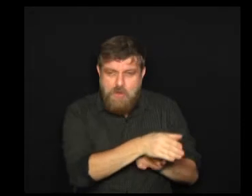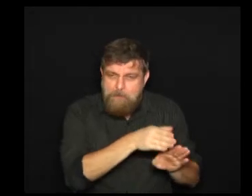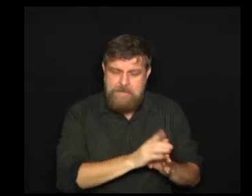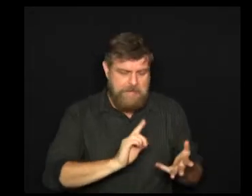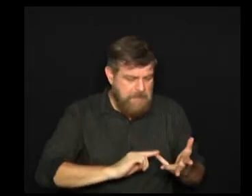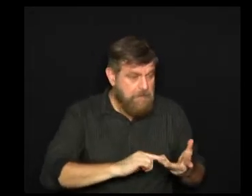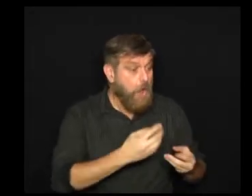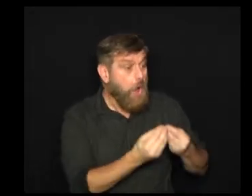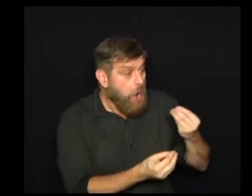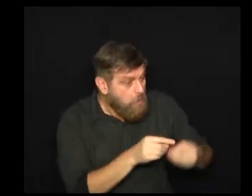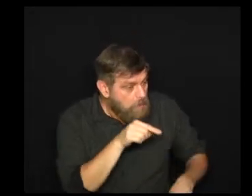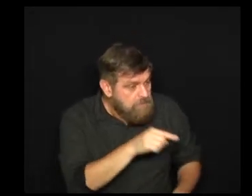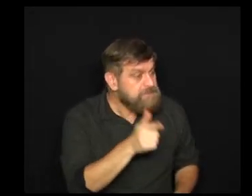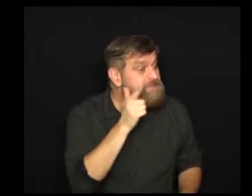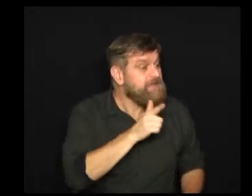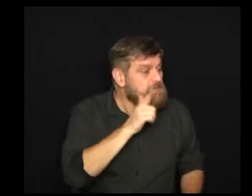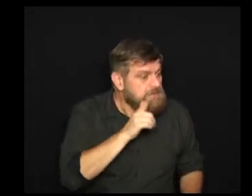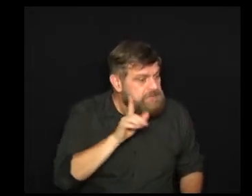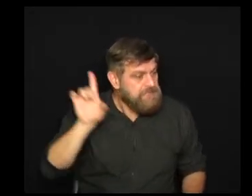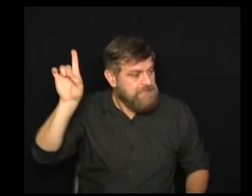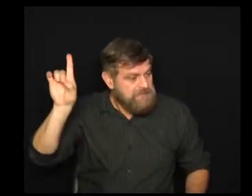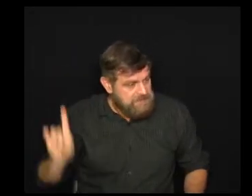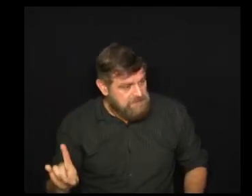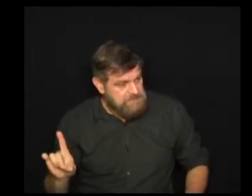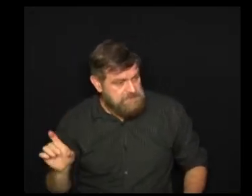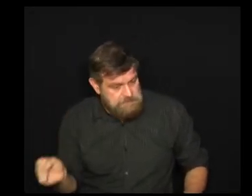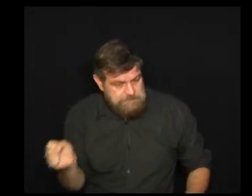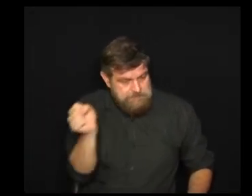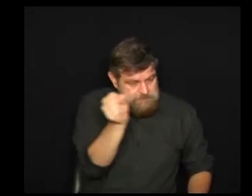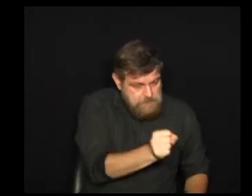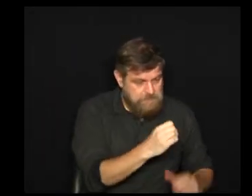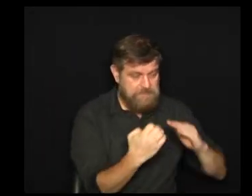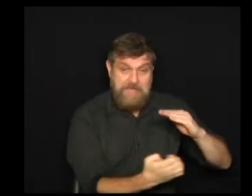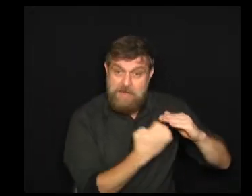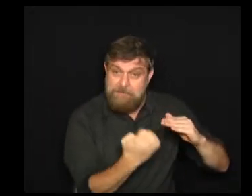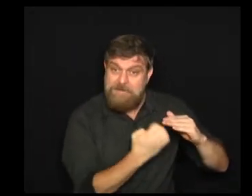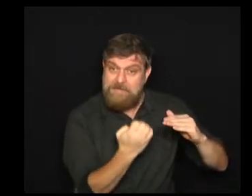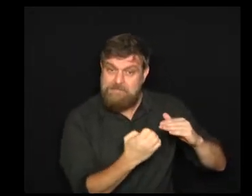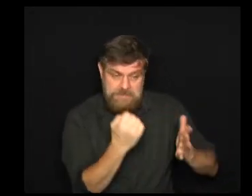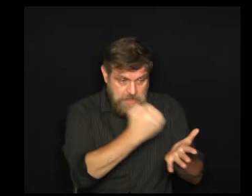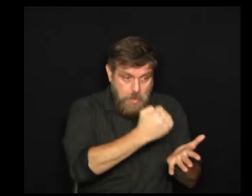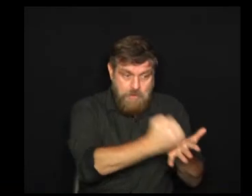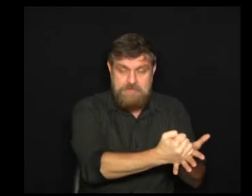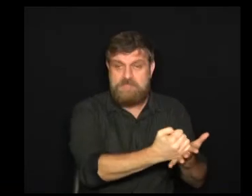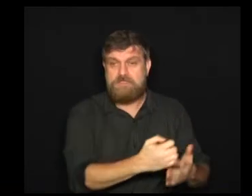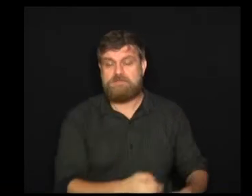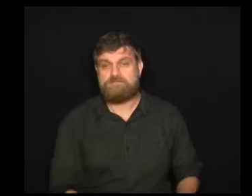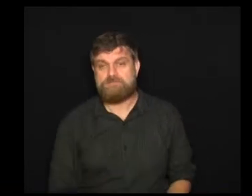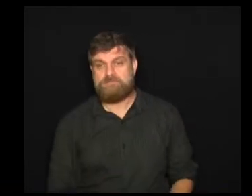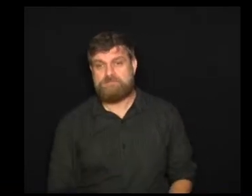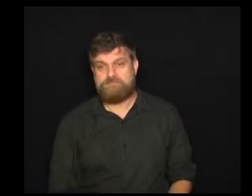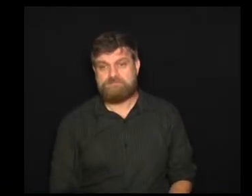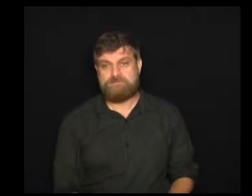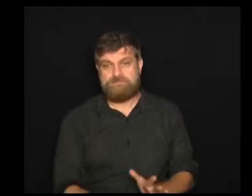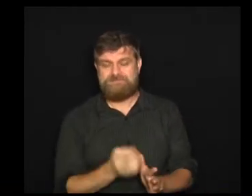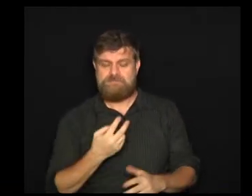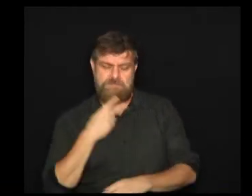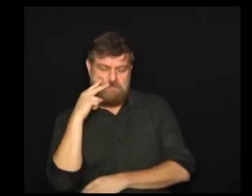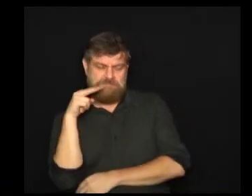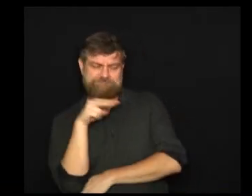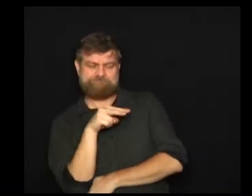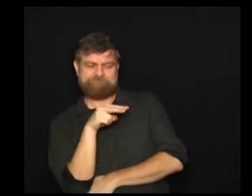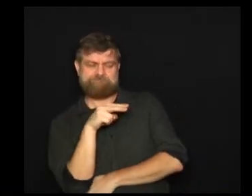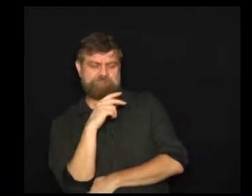de como ele tem que fazer para recrutar, para que a empresa consiga recolocar, né? E às vezes a gente olha para a